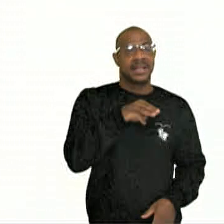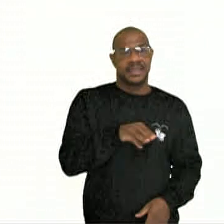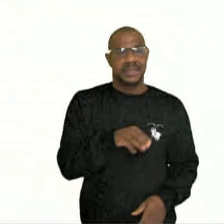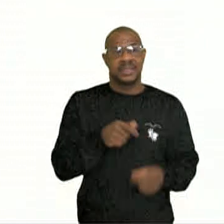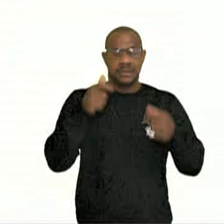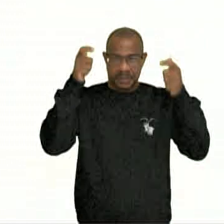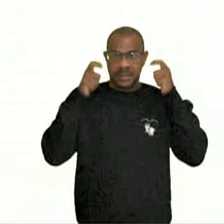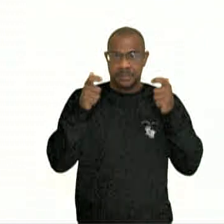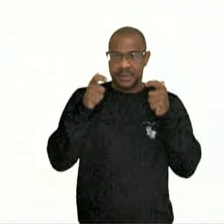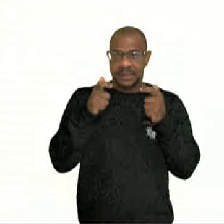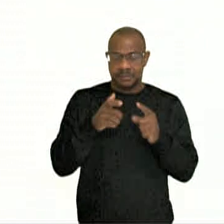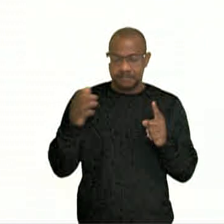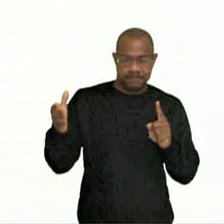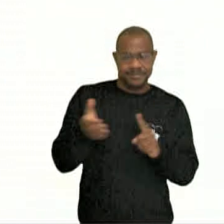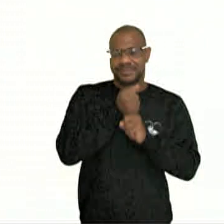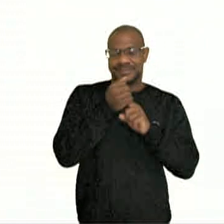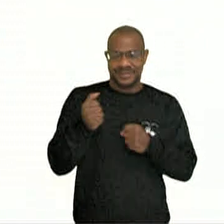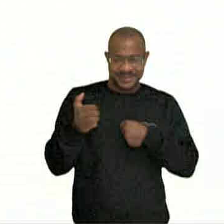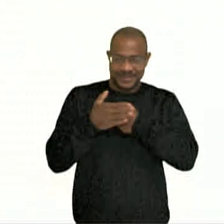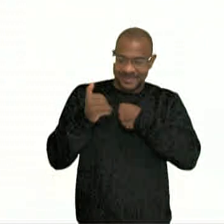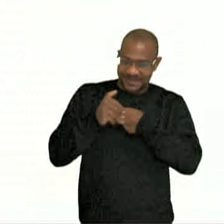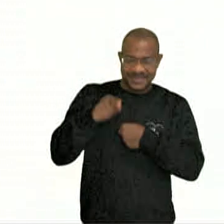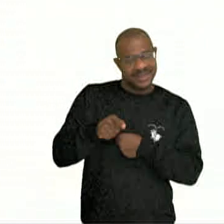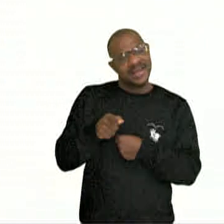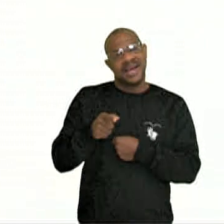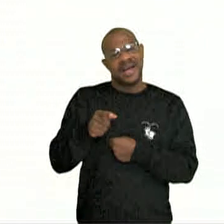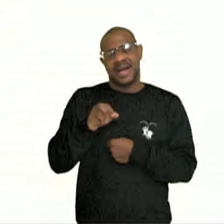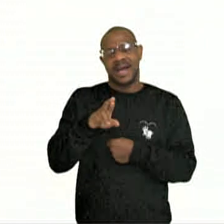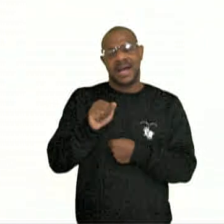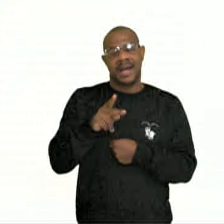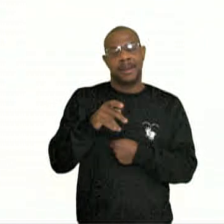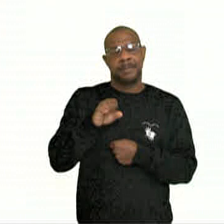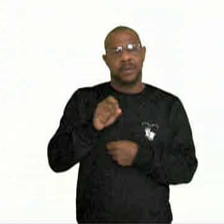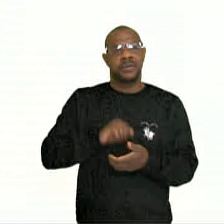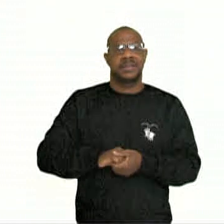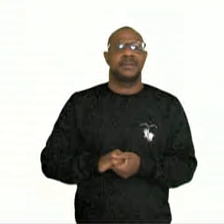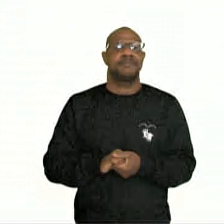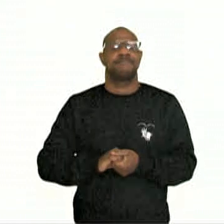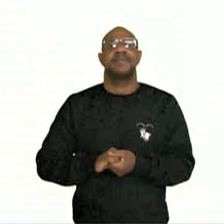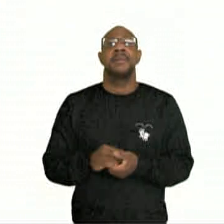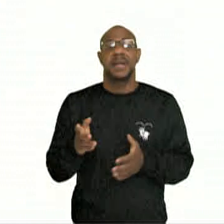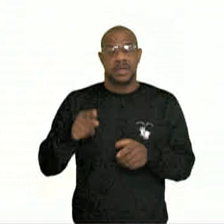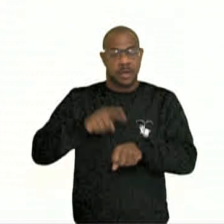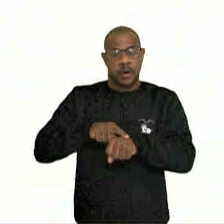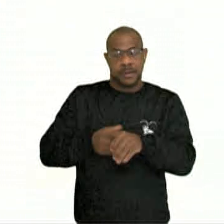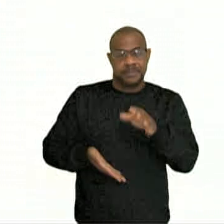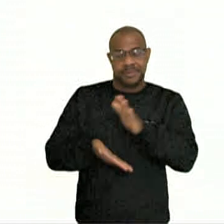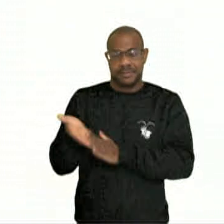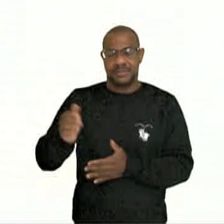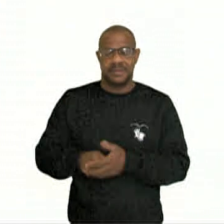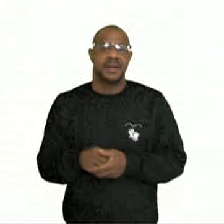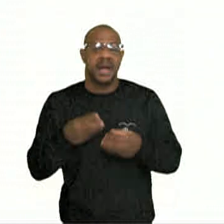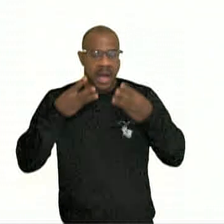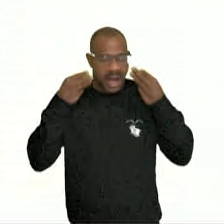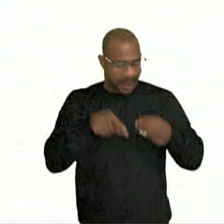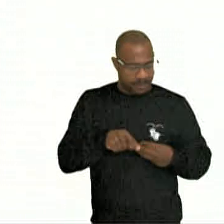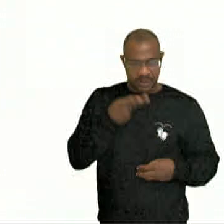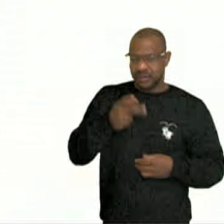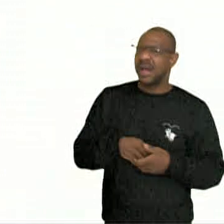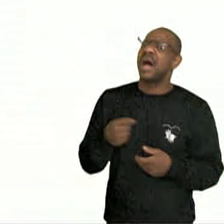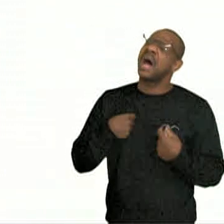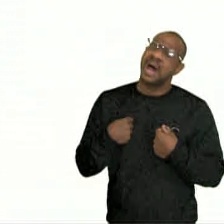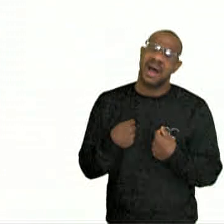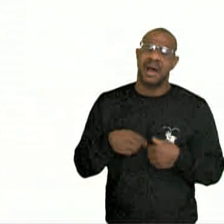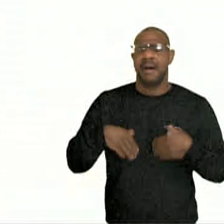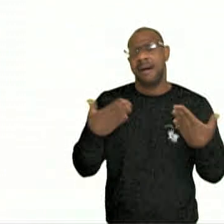príncipezinho cativou a raposa, mas quando chegou a hora da partida, a raposa disse: "Ah, eu vou chorar."